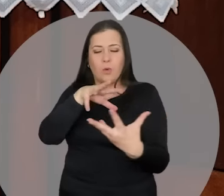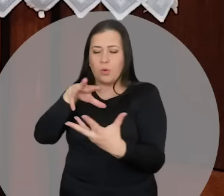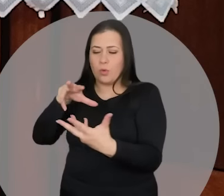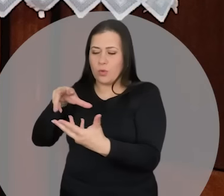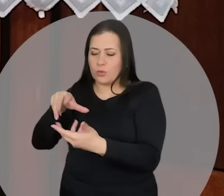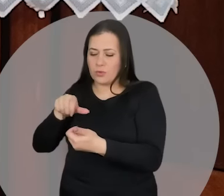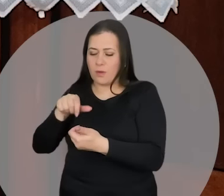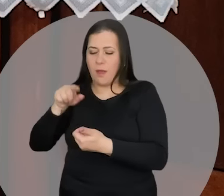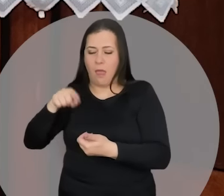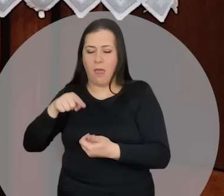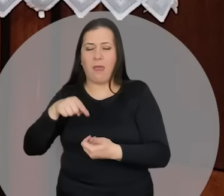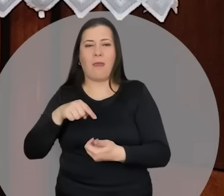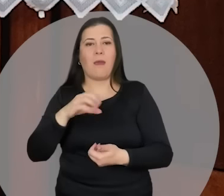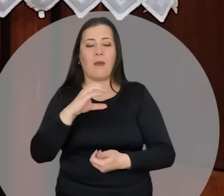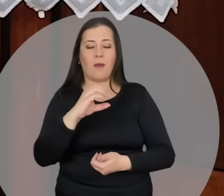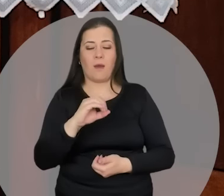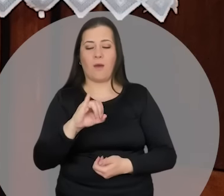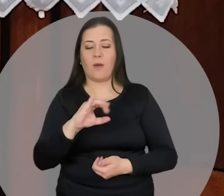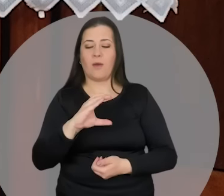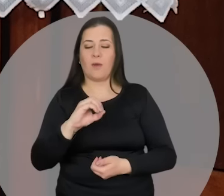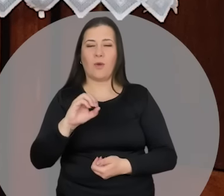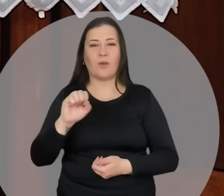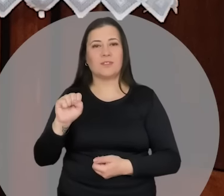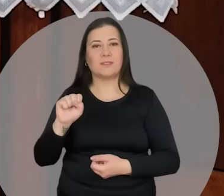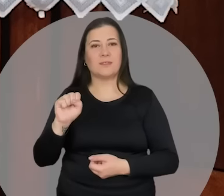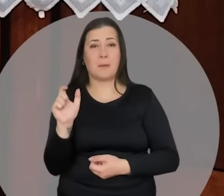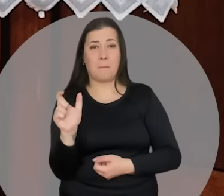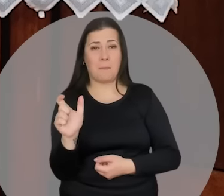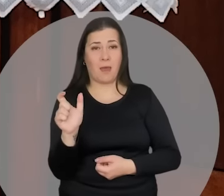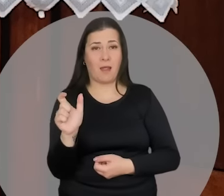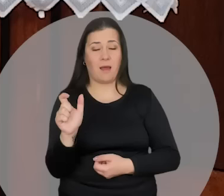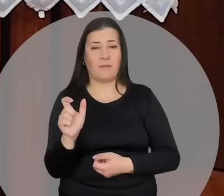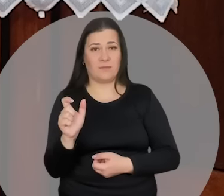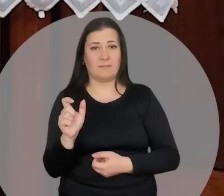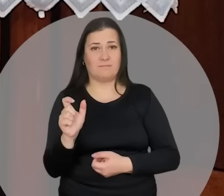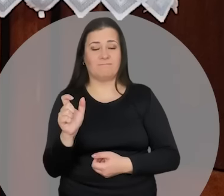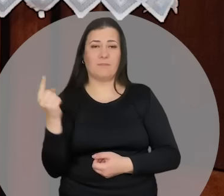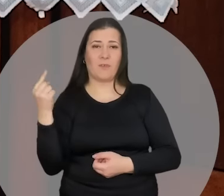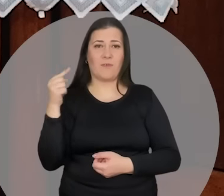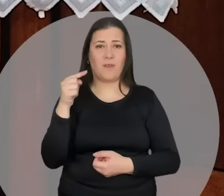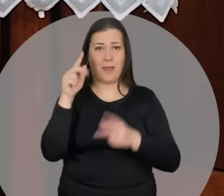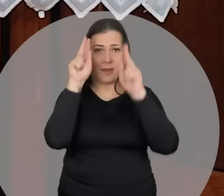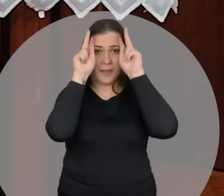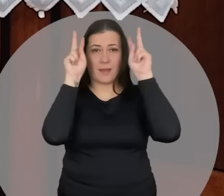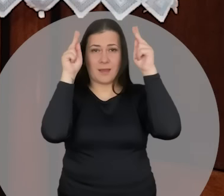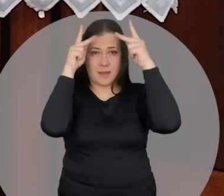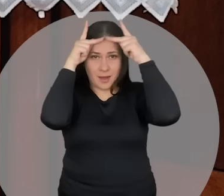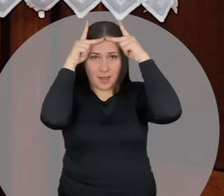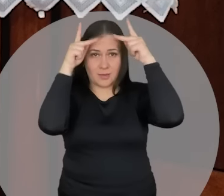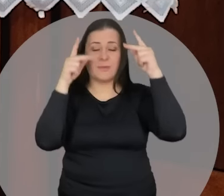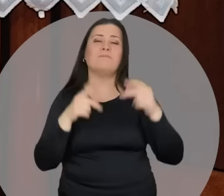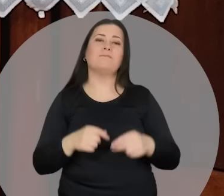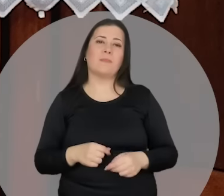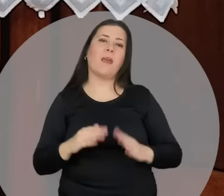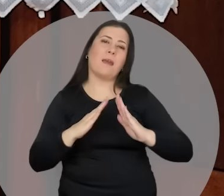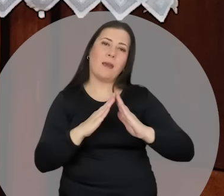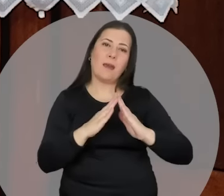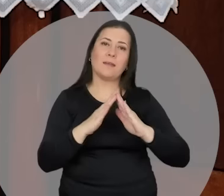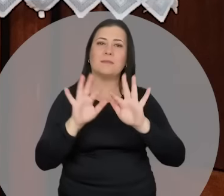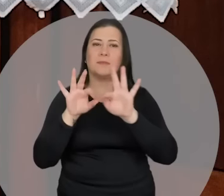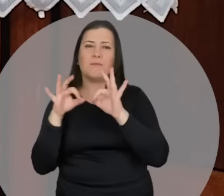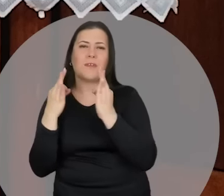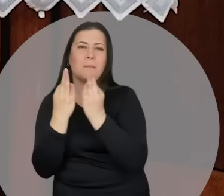nosso oikos, que vem do grego casa, família, poderíamos